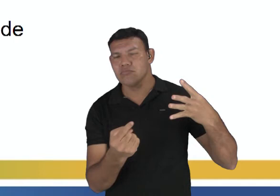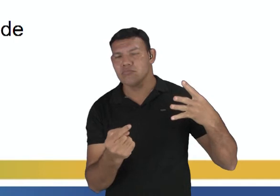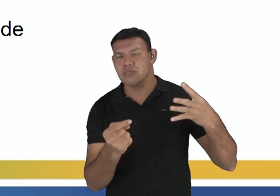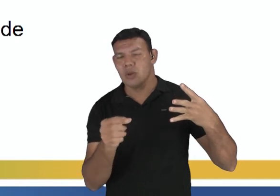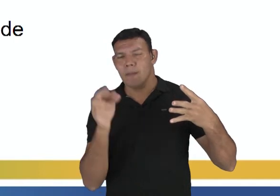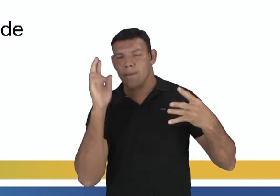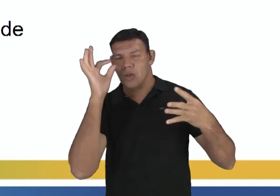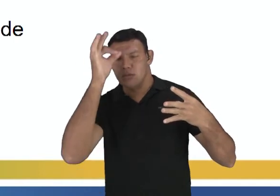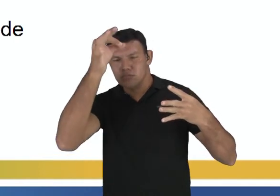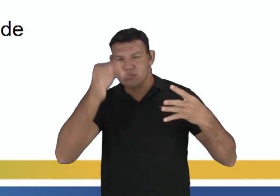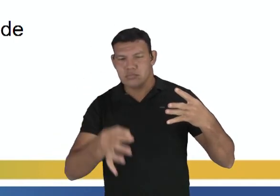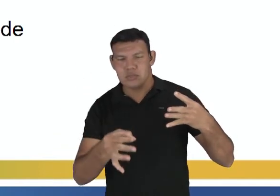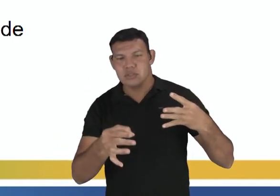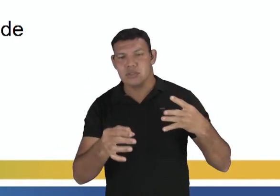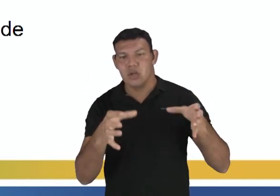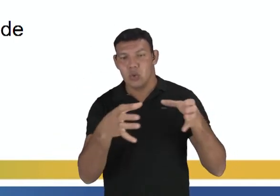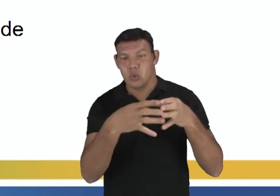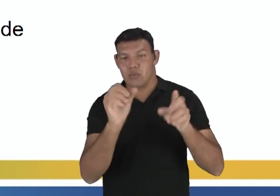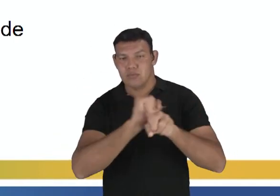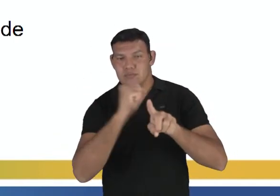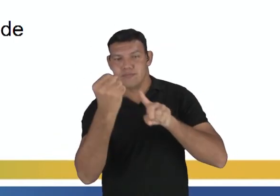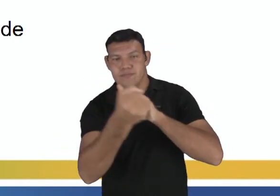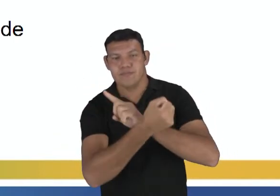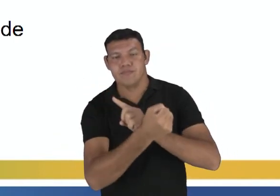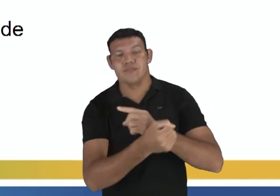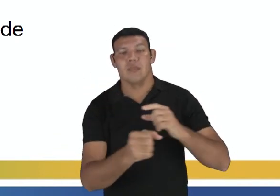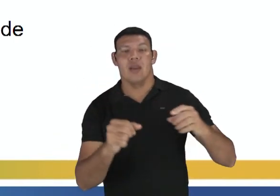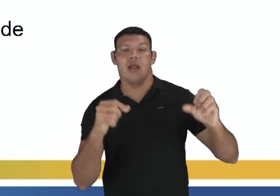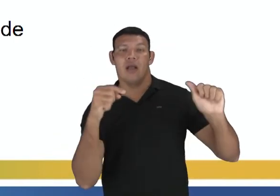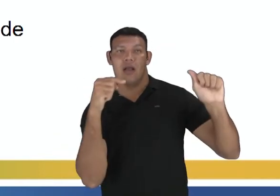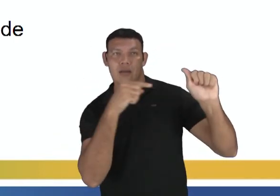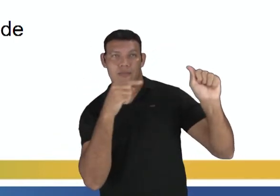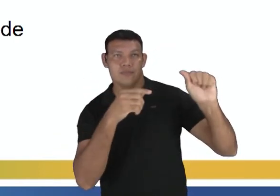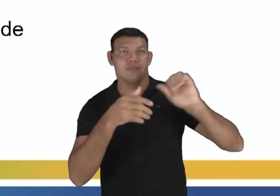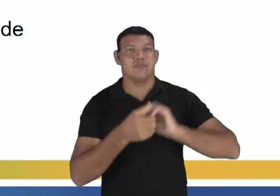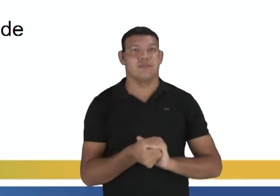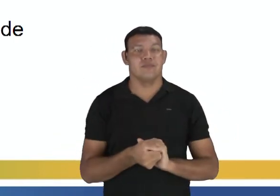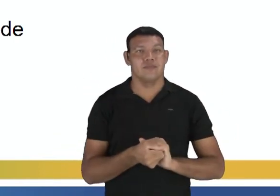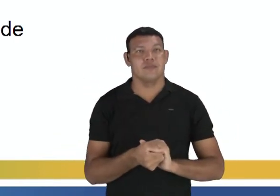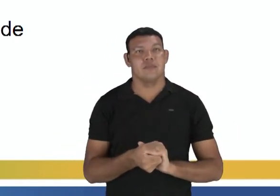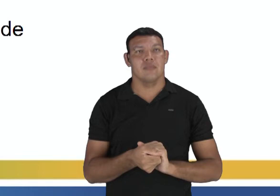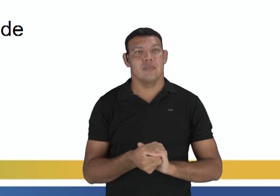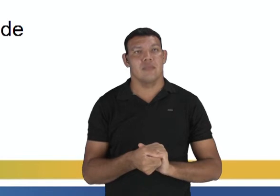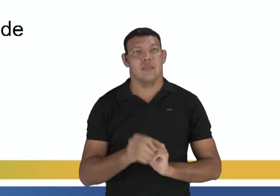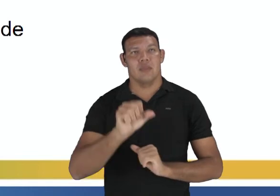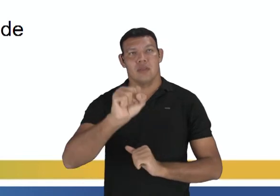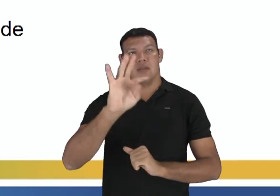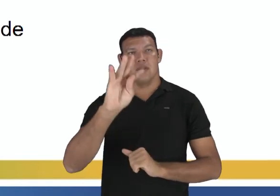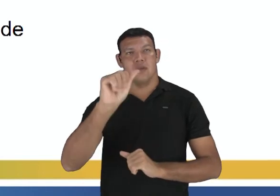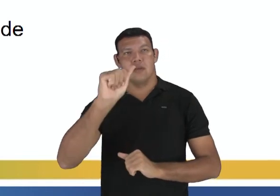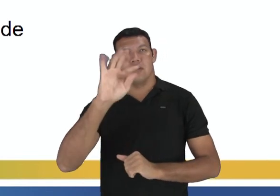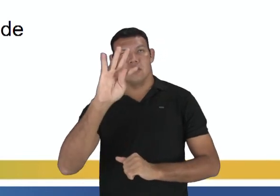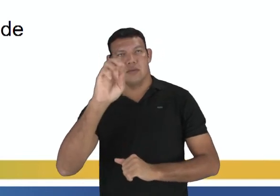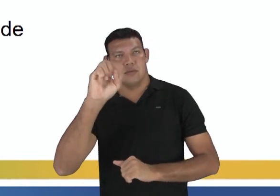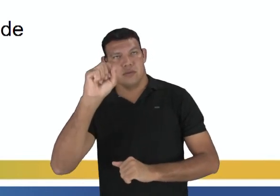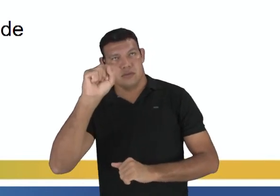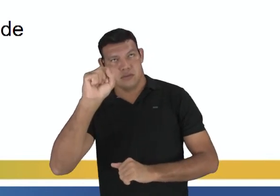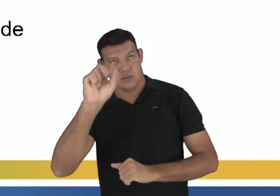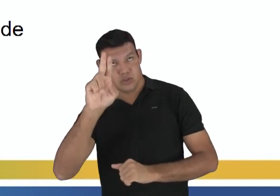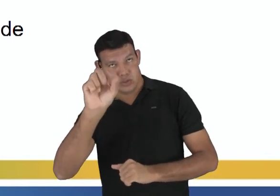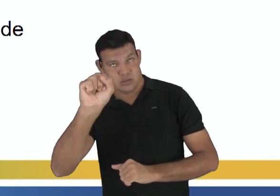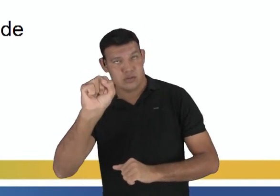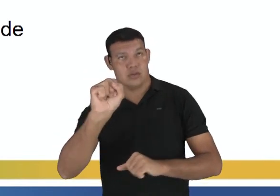uma característica de classe social? Alternativa A, o status social e cultural